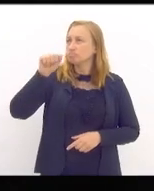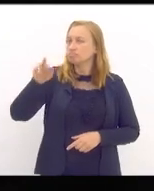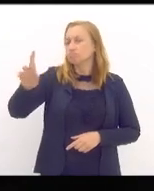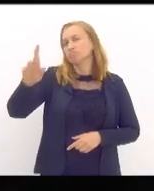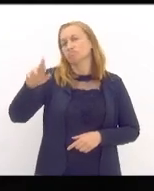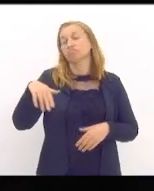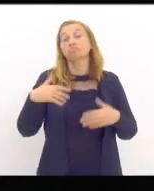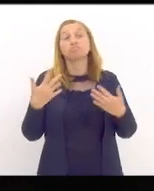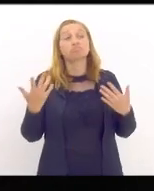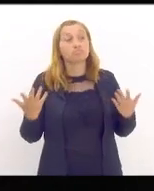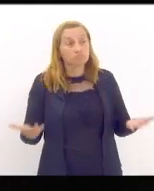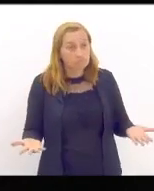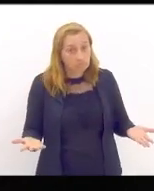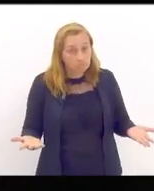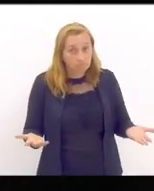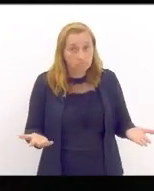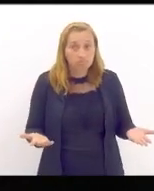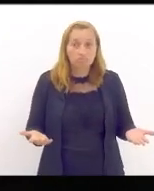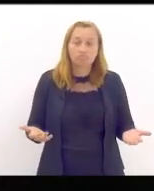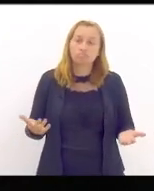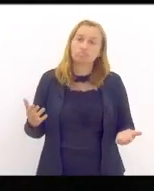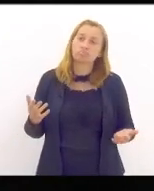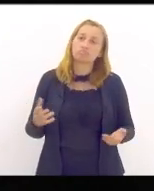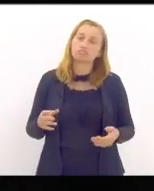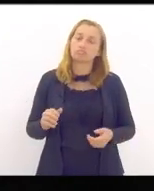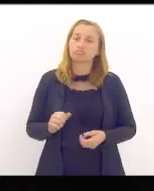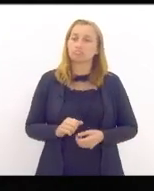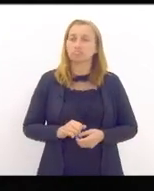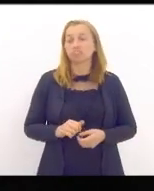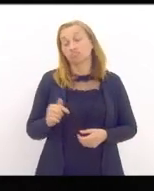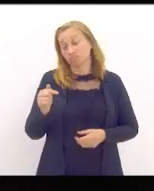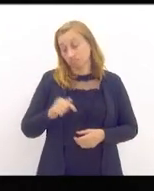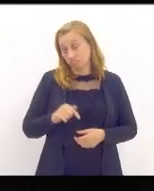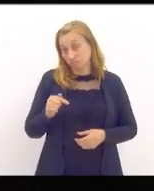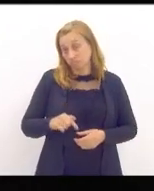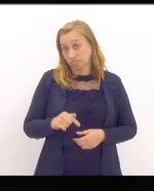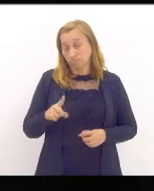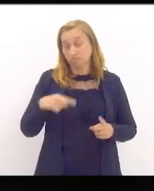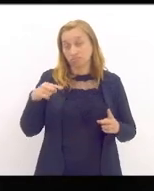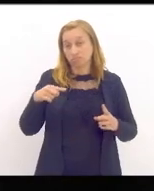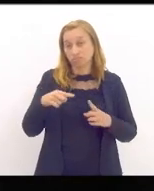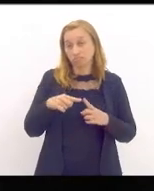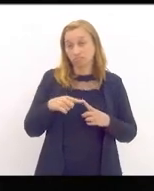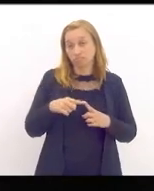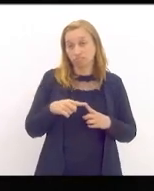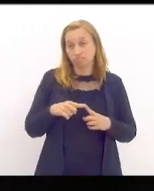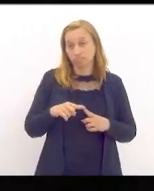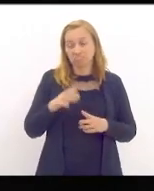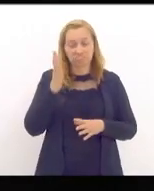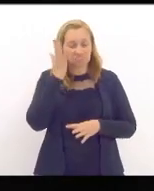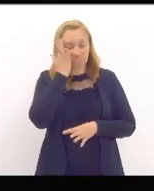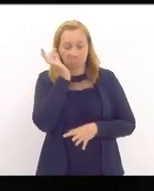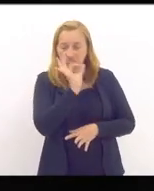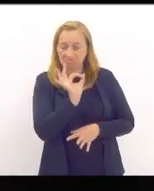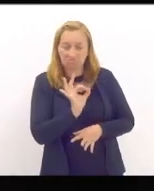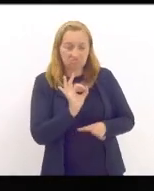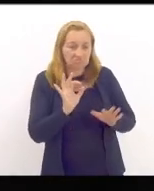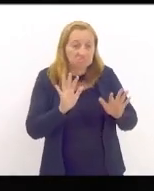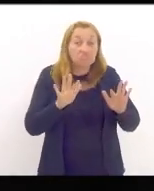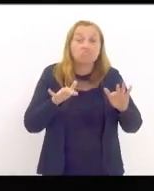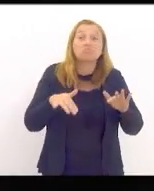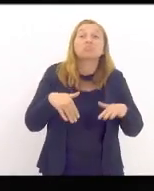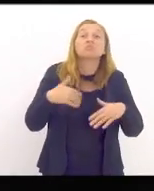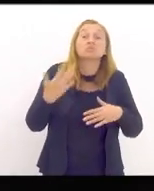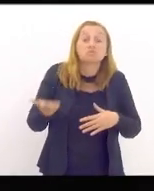então é claro que aqui o objetivo eu não entendo Qual é